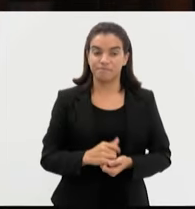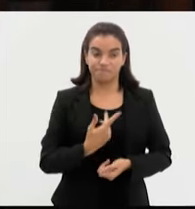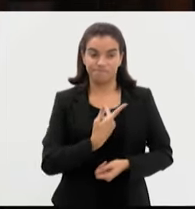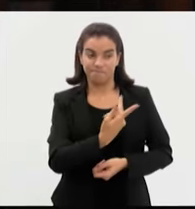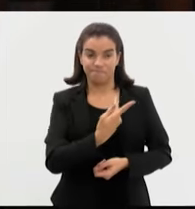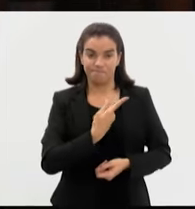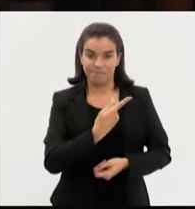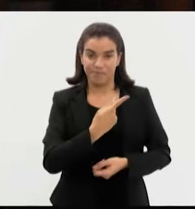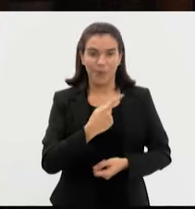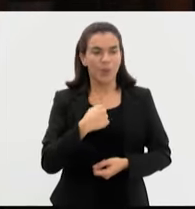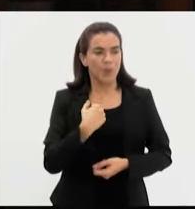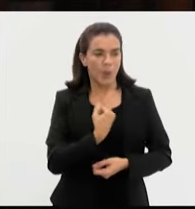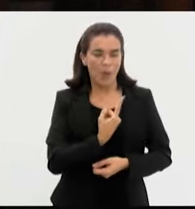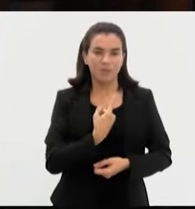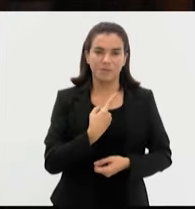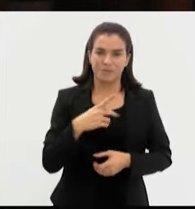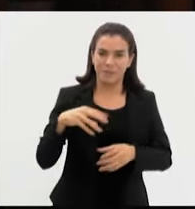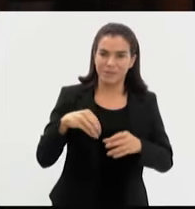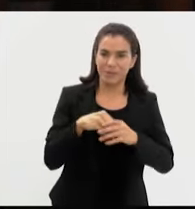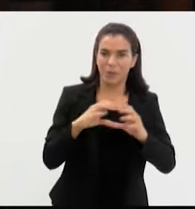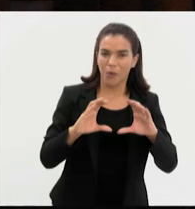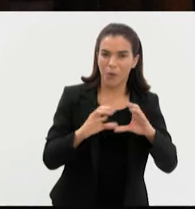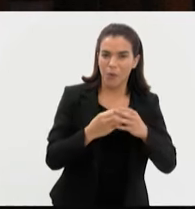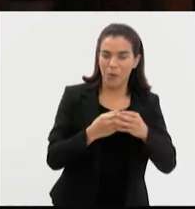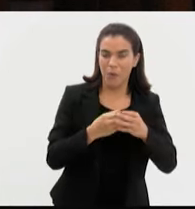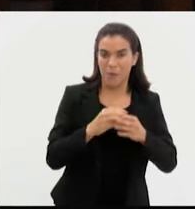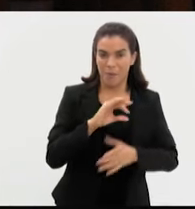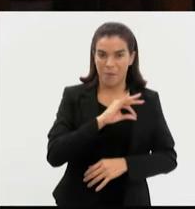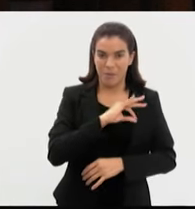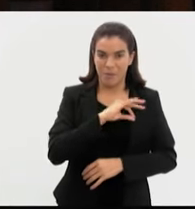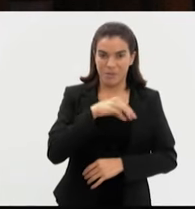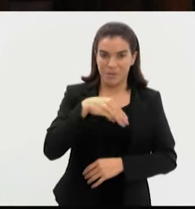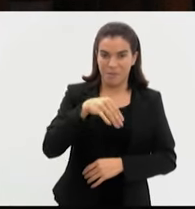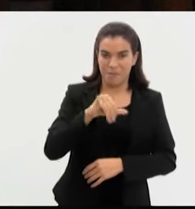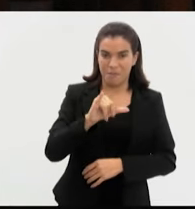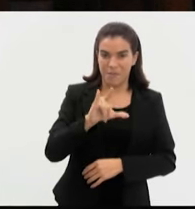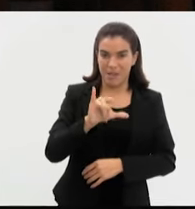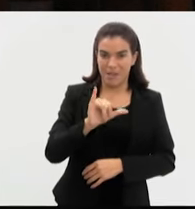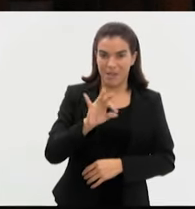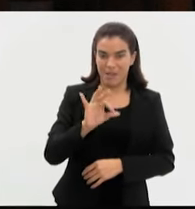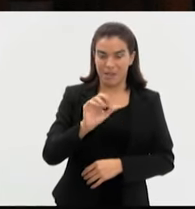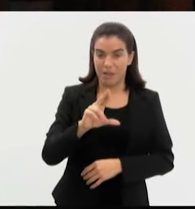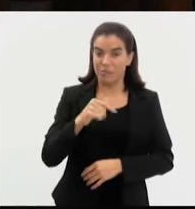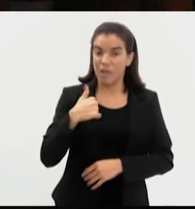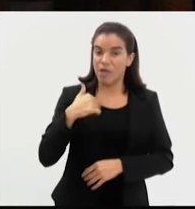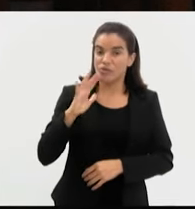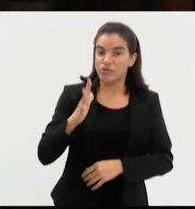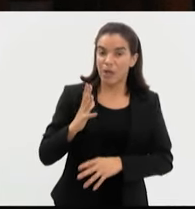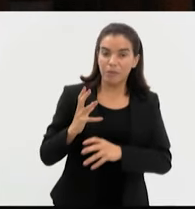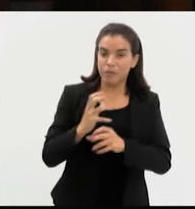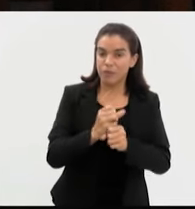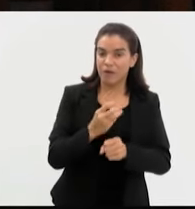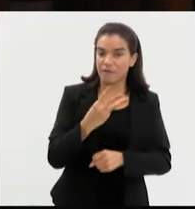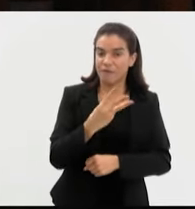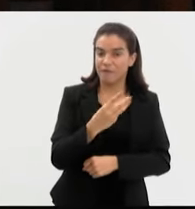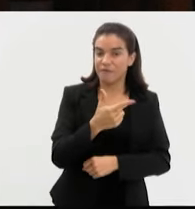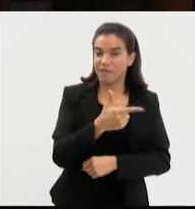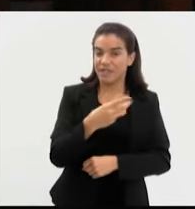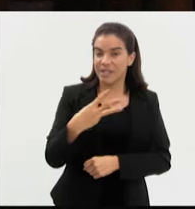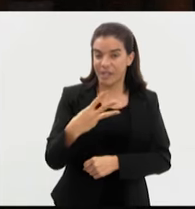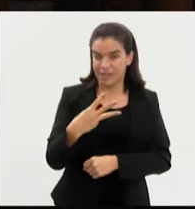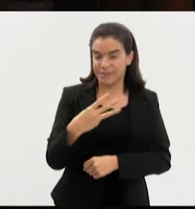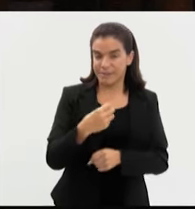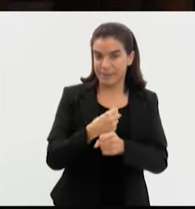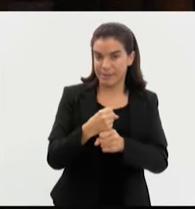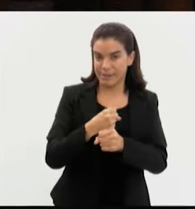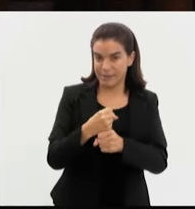mais a gente participa de vários grupos da Polícia Militar Eu tenho 23 anos de polícia fazer 24 anos 17 anos